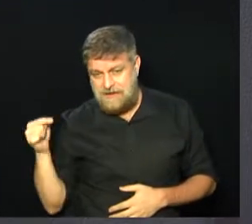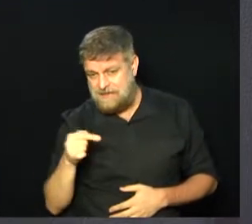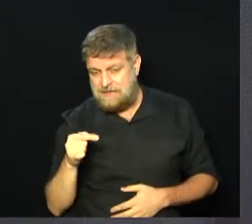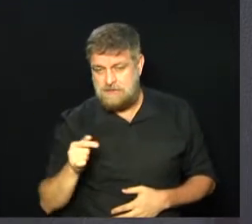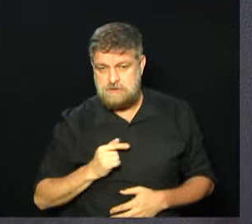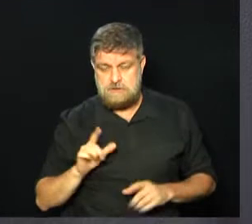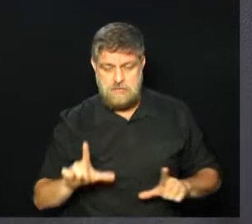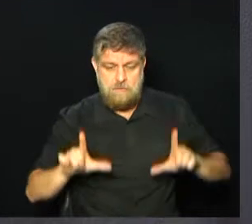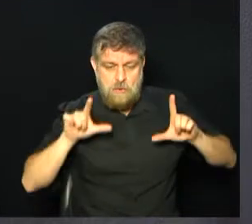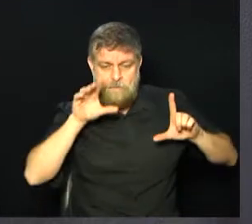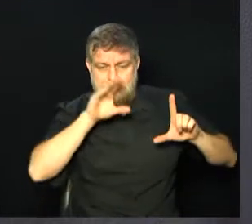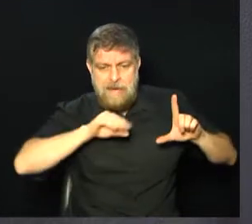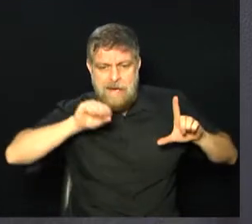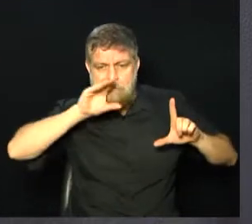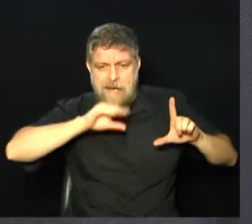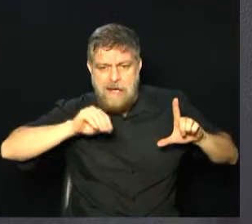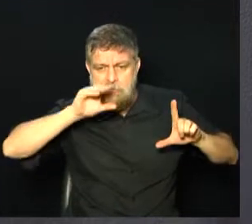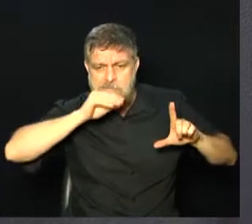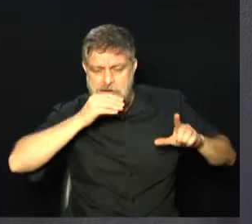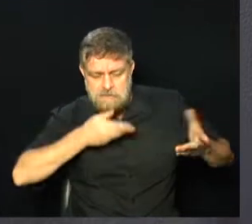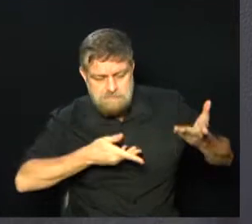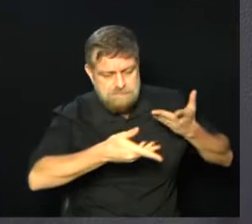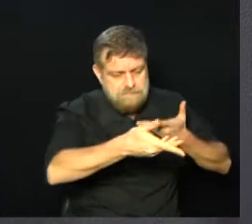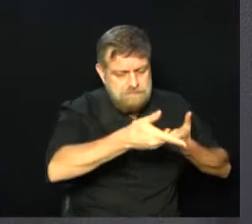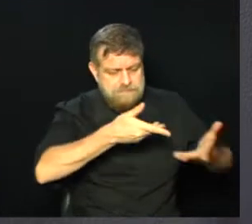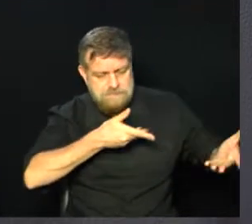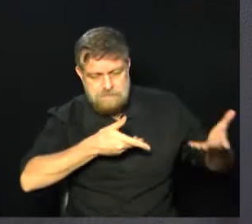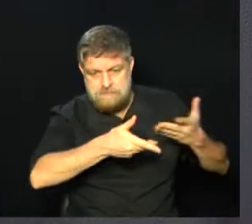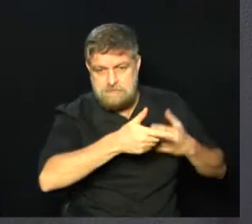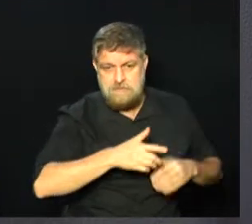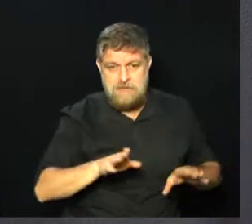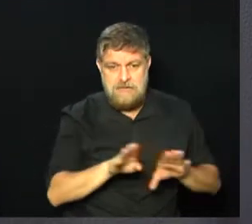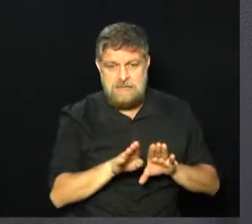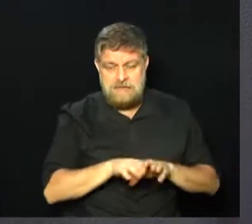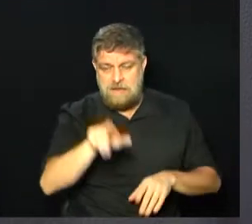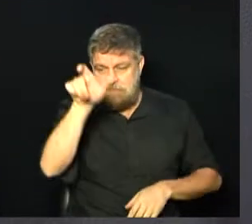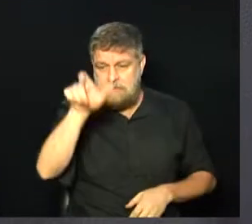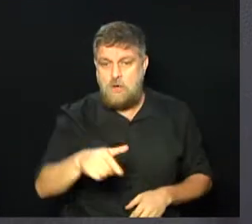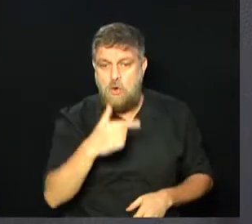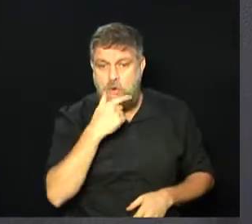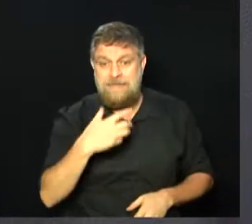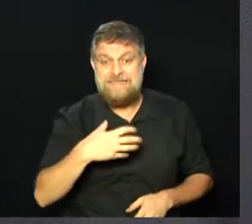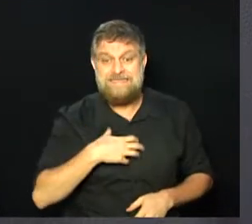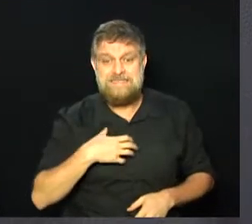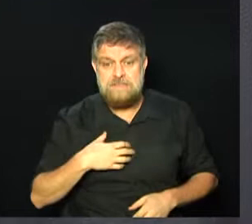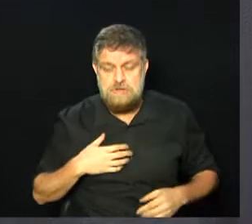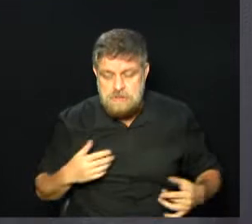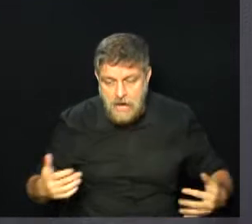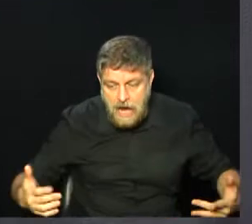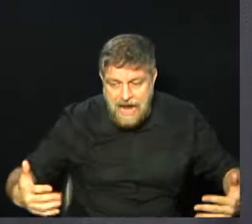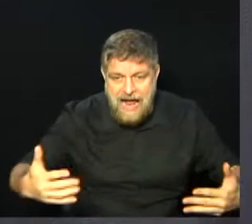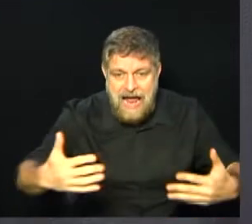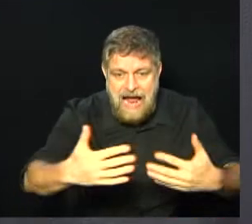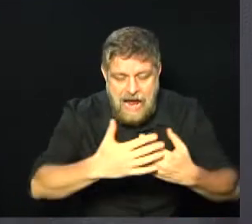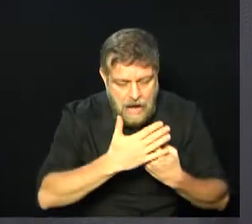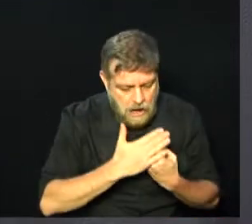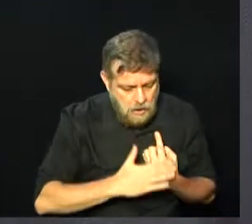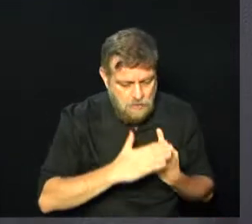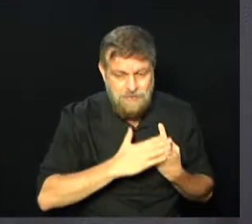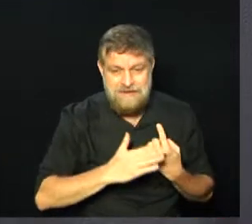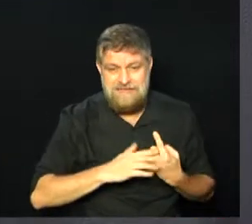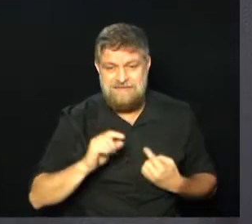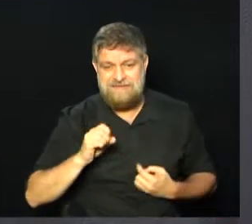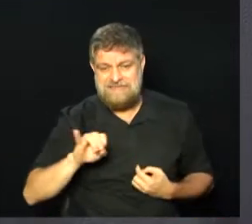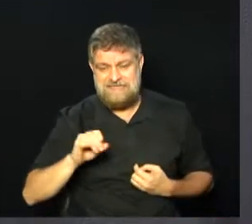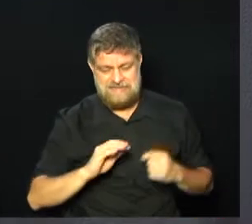essa conversa, esse acolhimento ao homem, né, num modelo menos